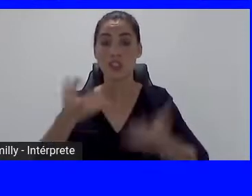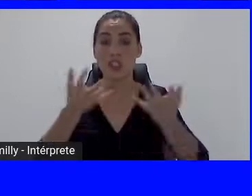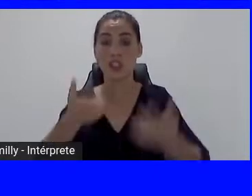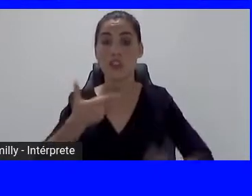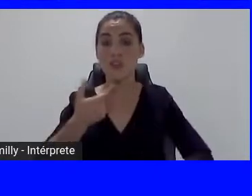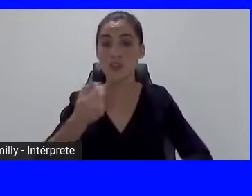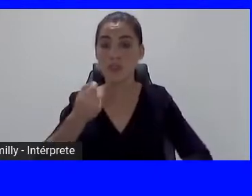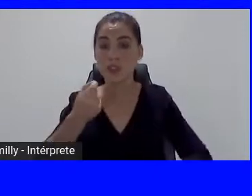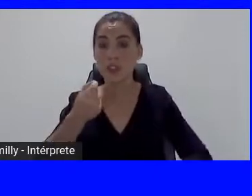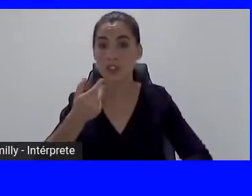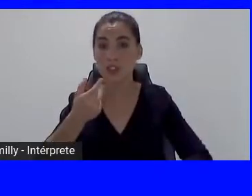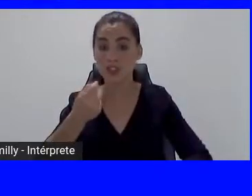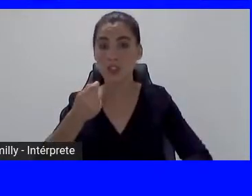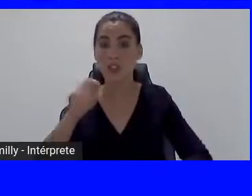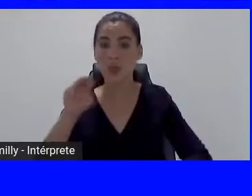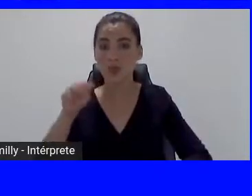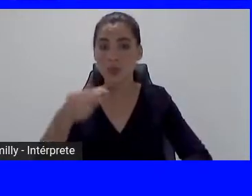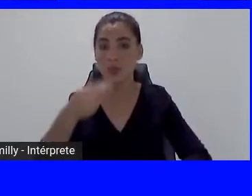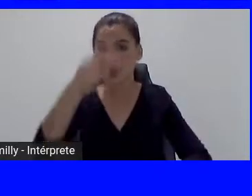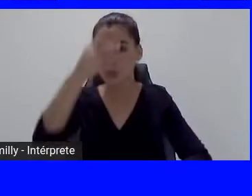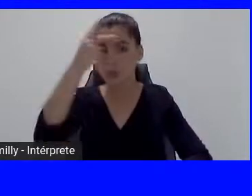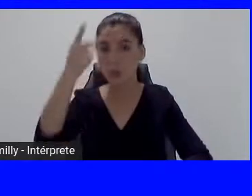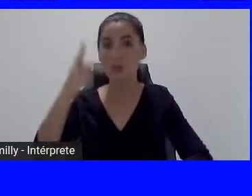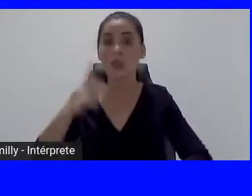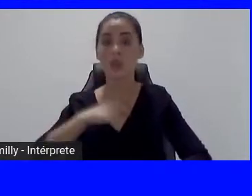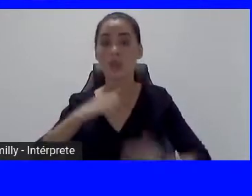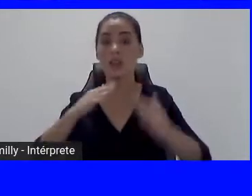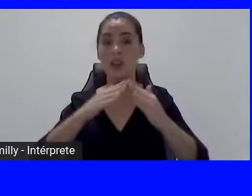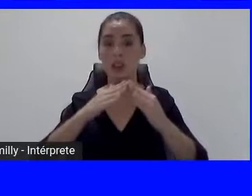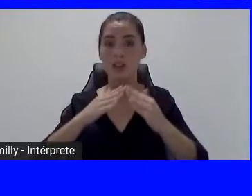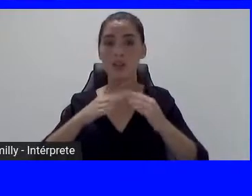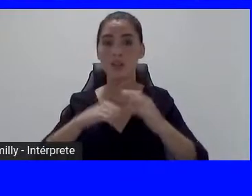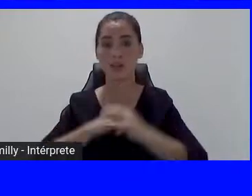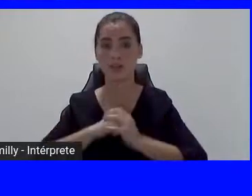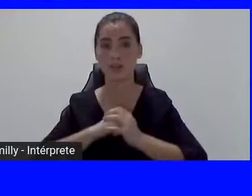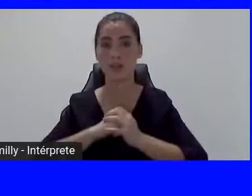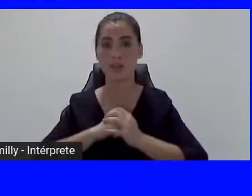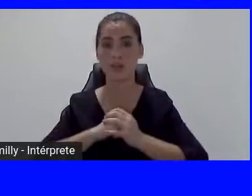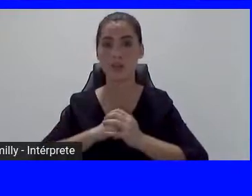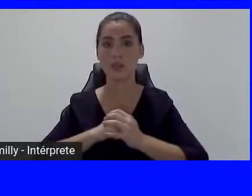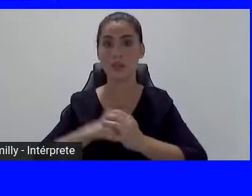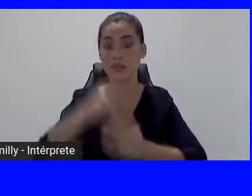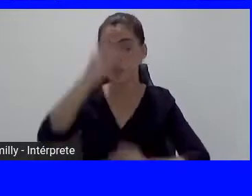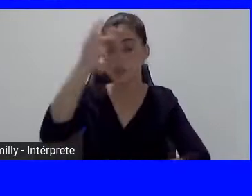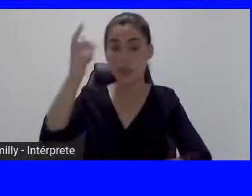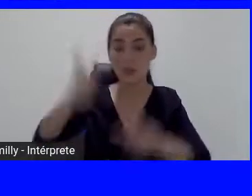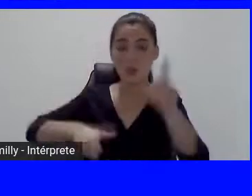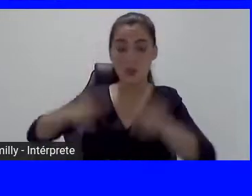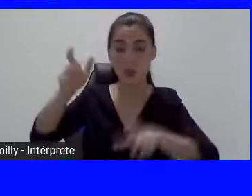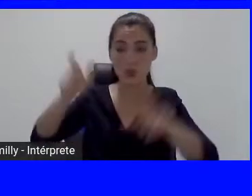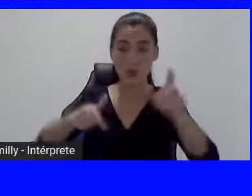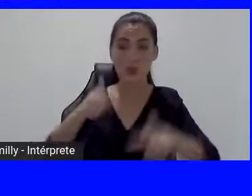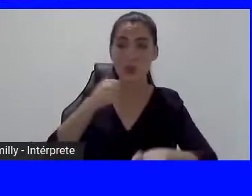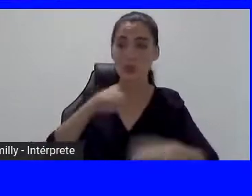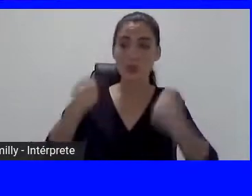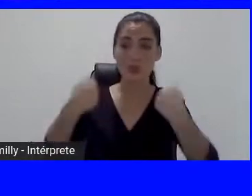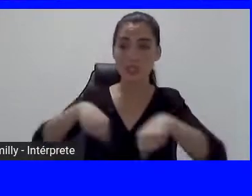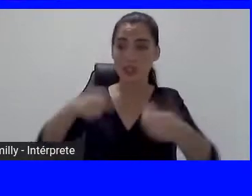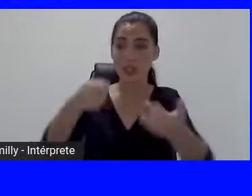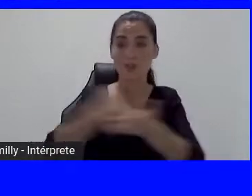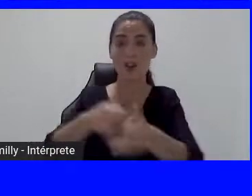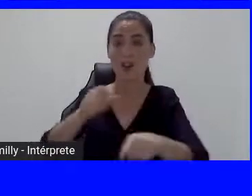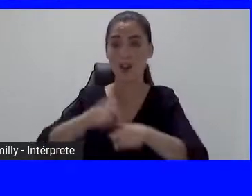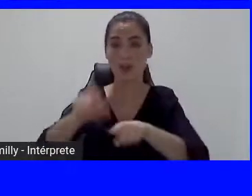só por não pagar, por ter um teto, um abrigo, não ter que pagar aluguel e esse dinheiro do aluguel ser utilizado para comer, mas também